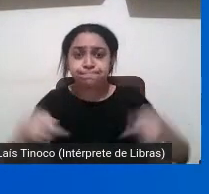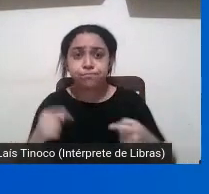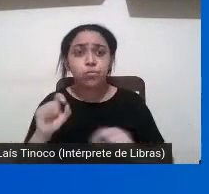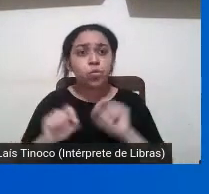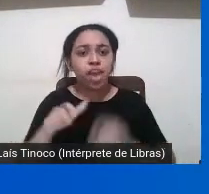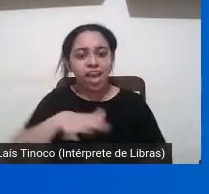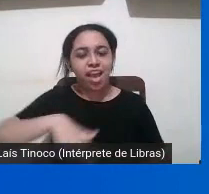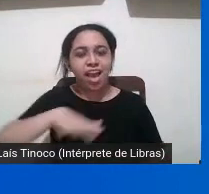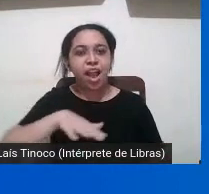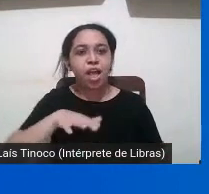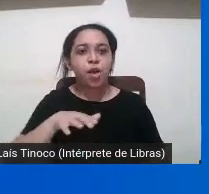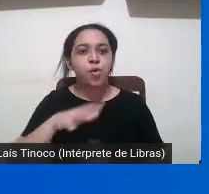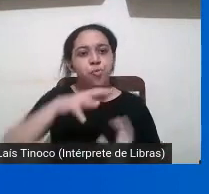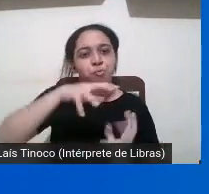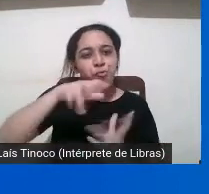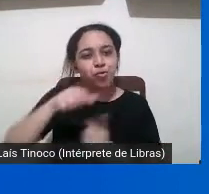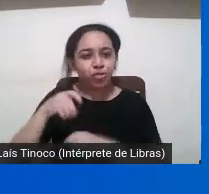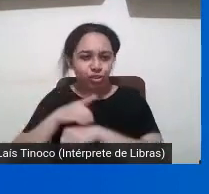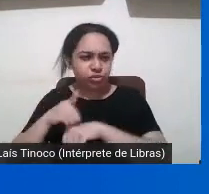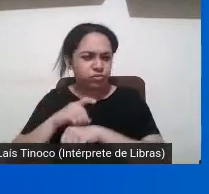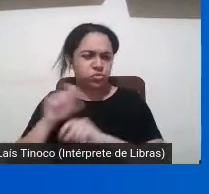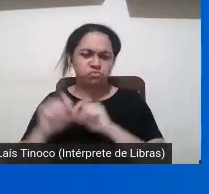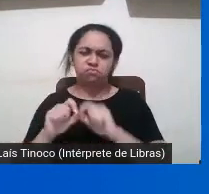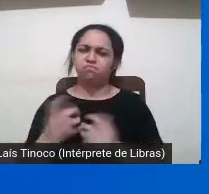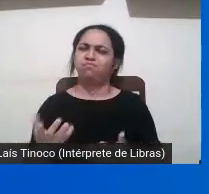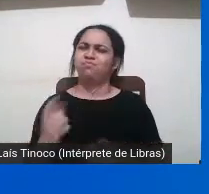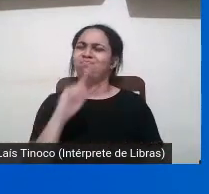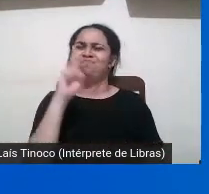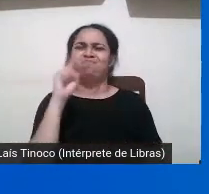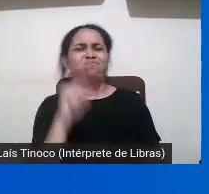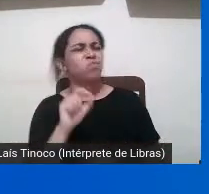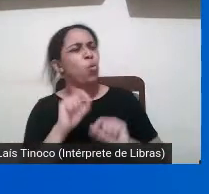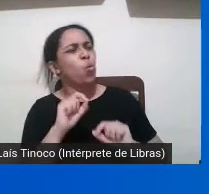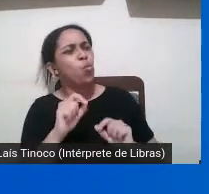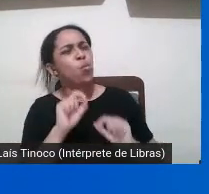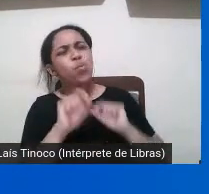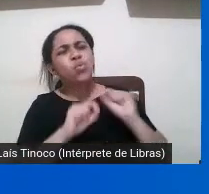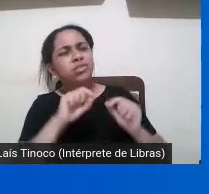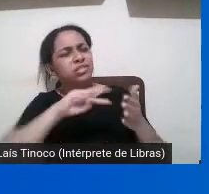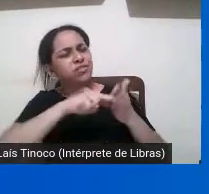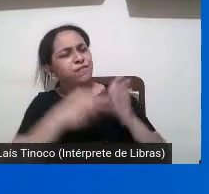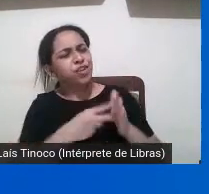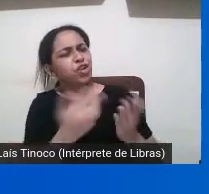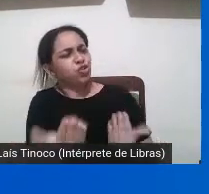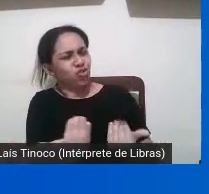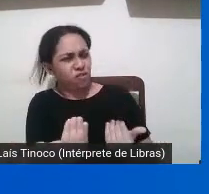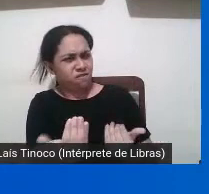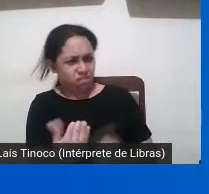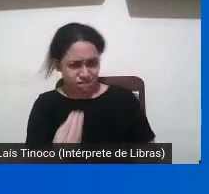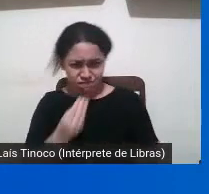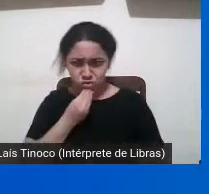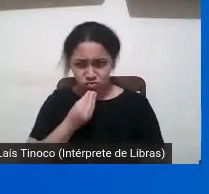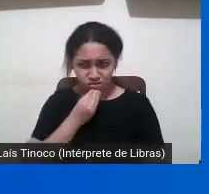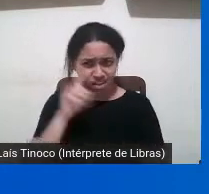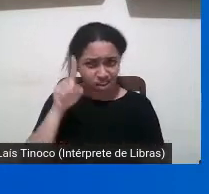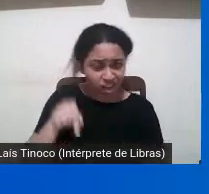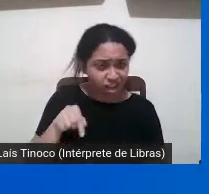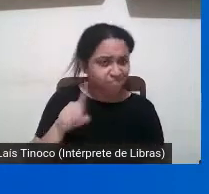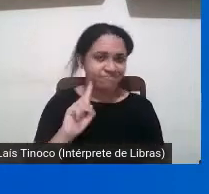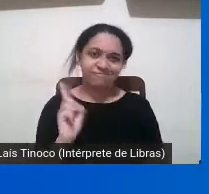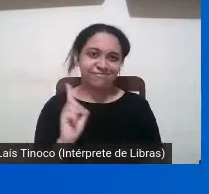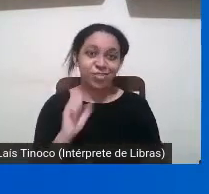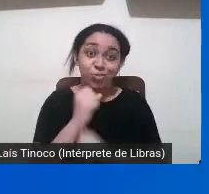e ele se pergunta o que é ser jovem aqui também não é uma questão tão óbvia é uma questão sócio cultural